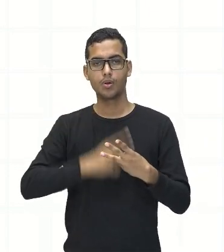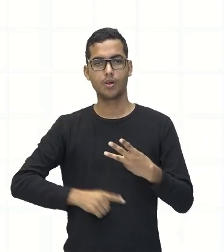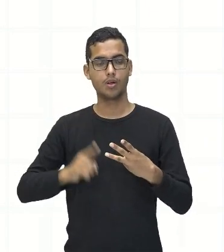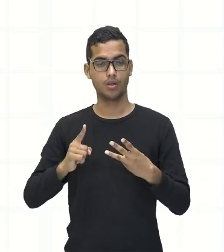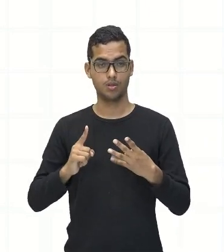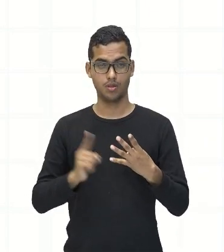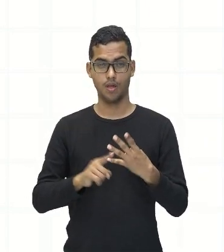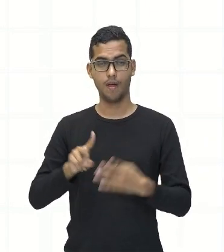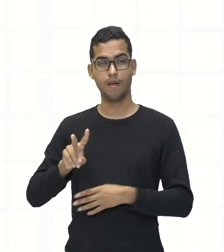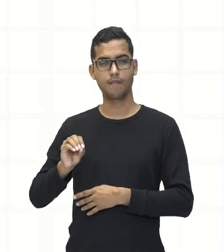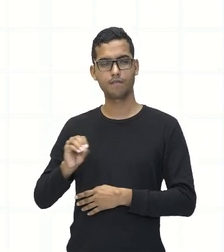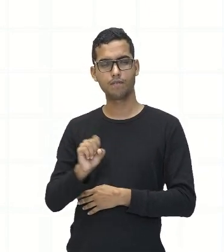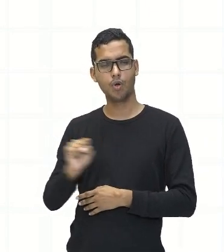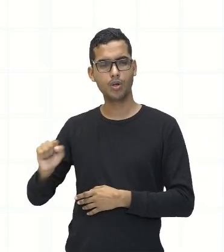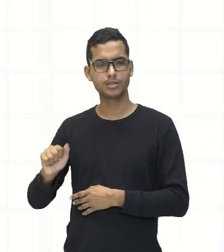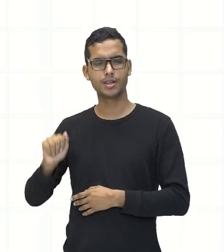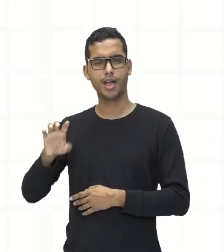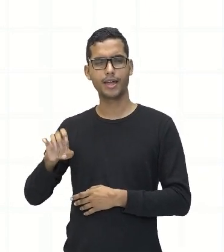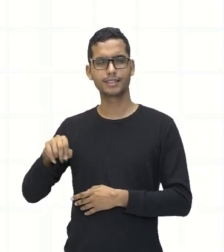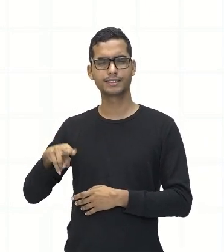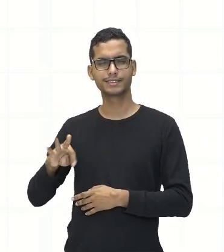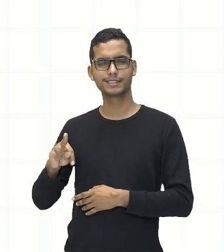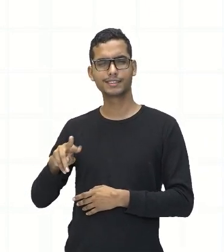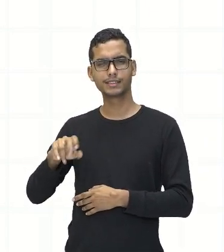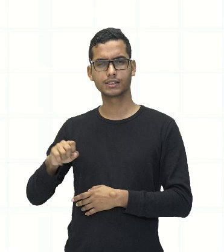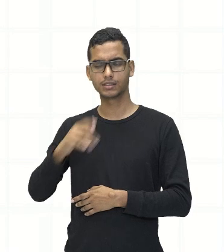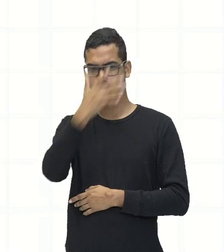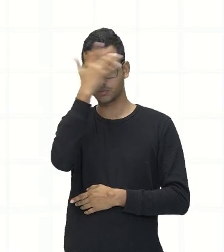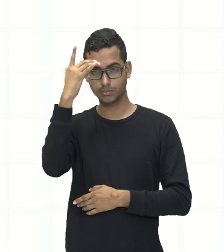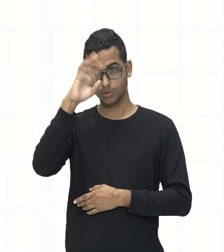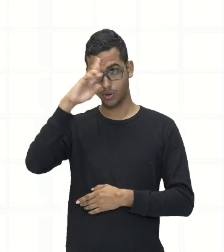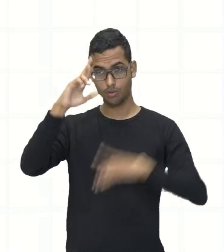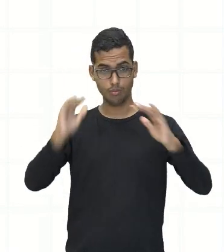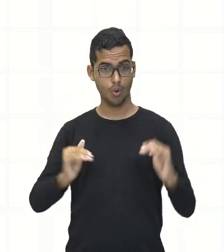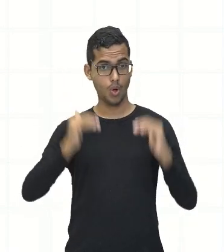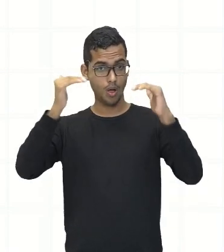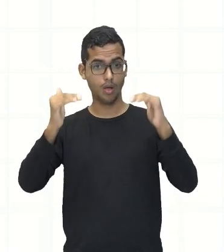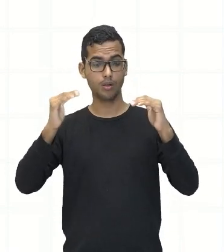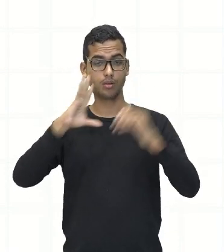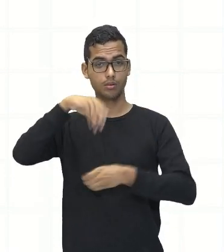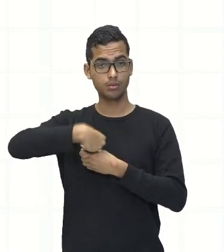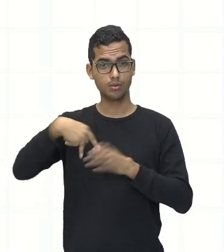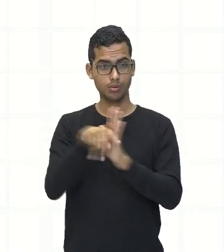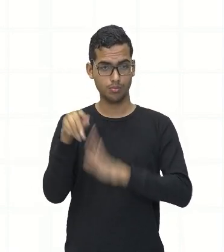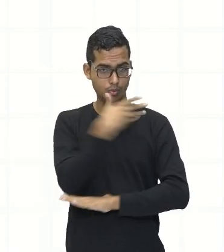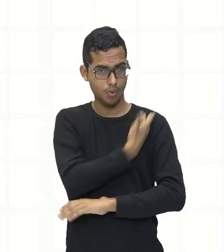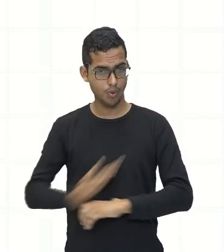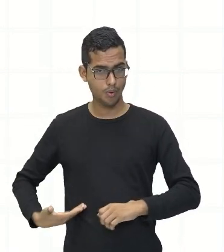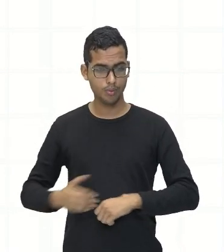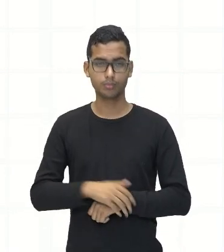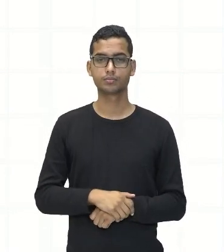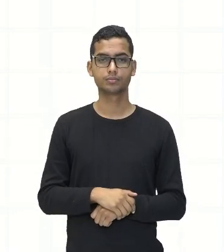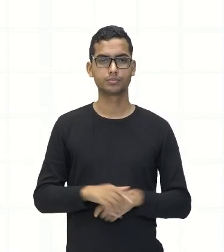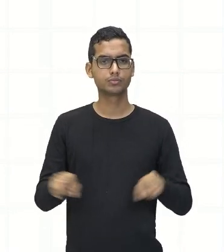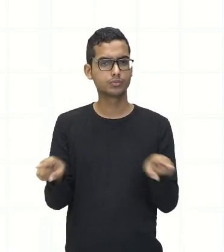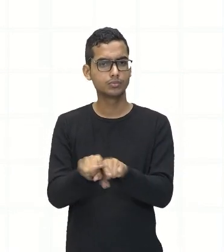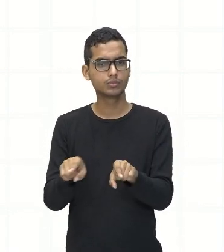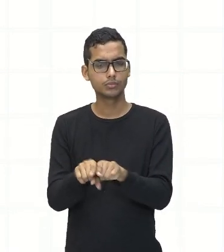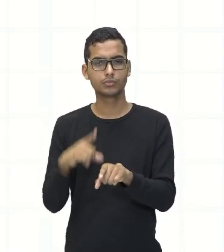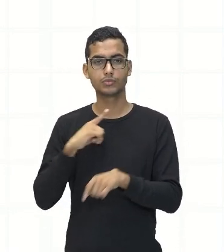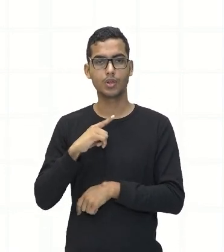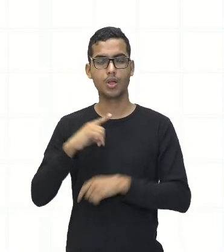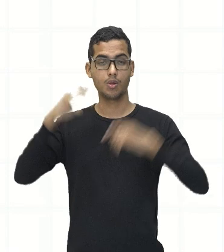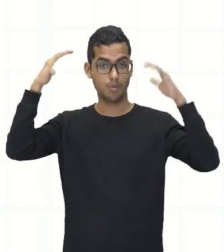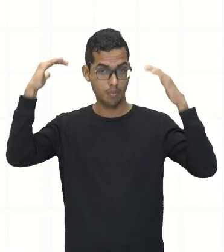Vossa Excelência, que é para altas autoridades, né? E, para o caso do Papa,